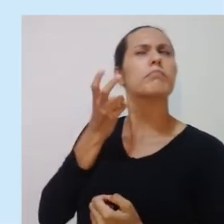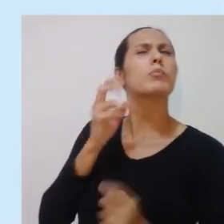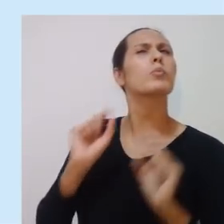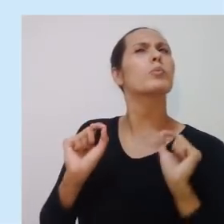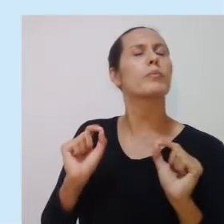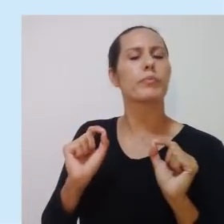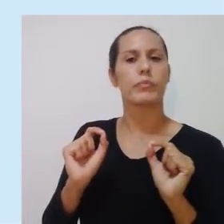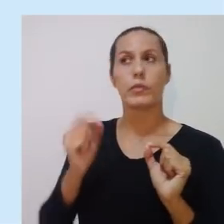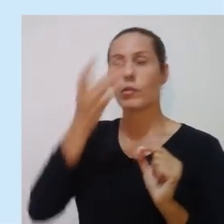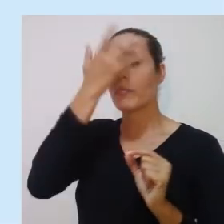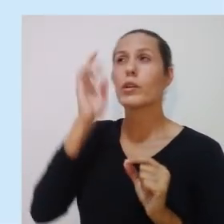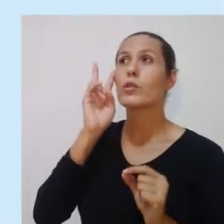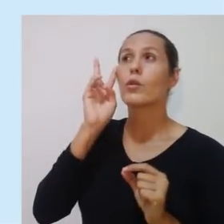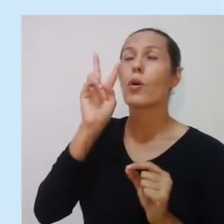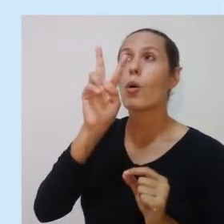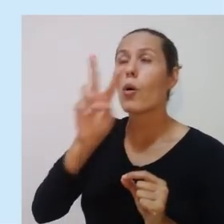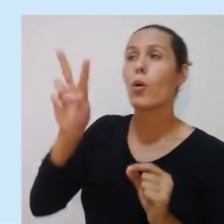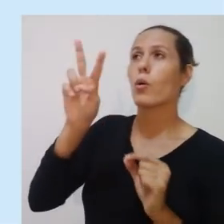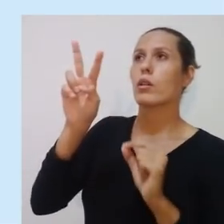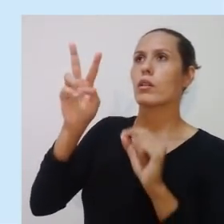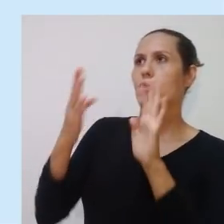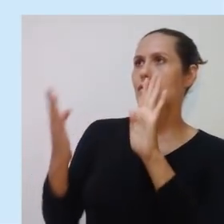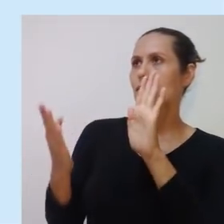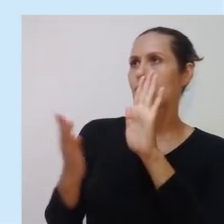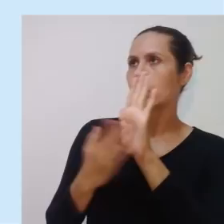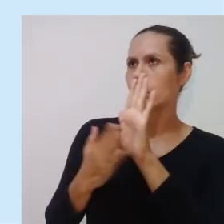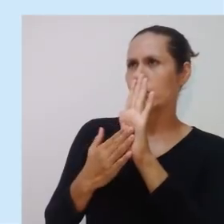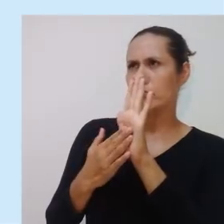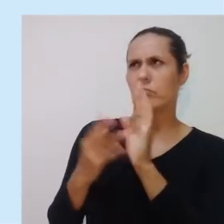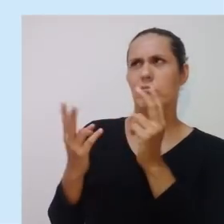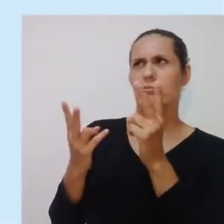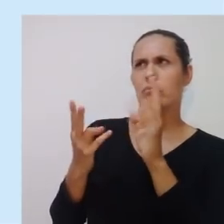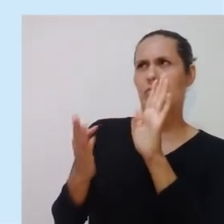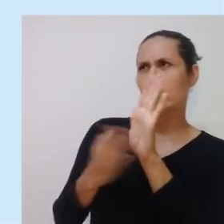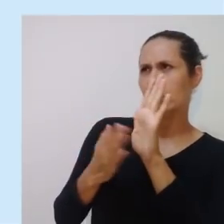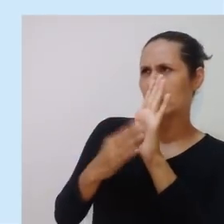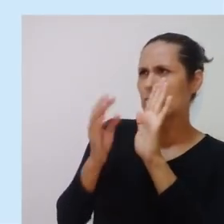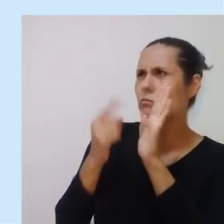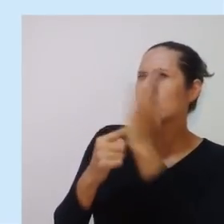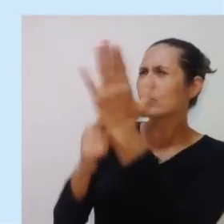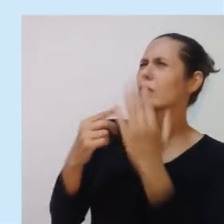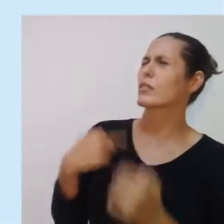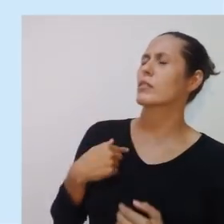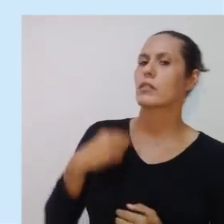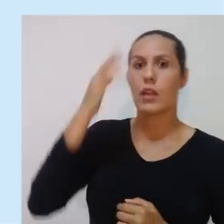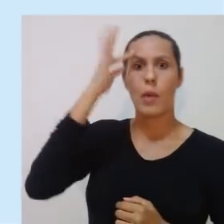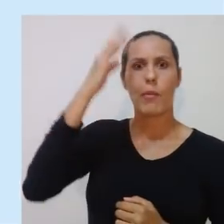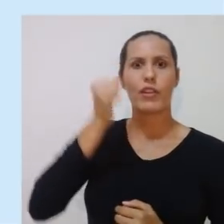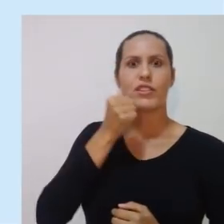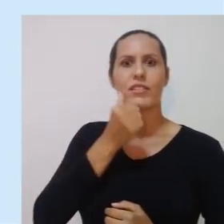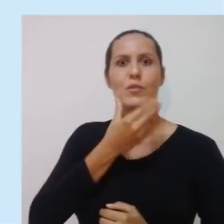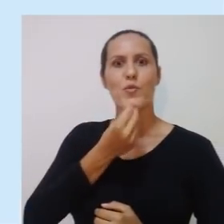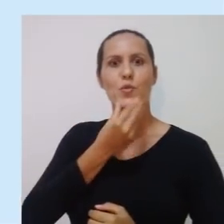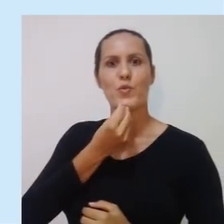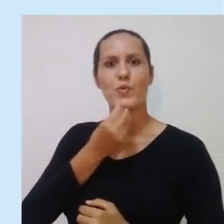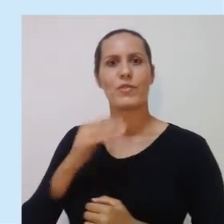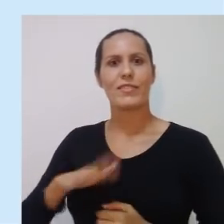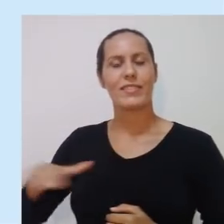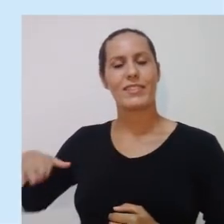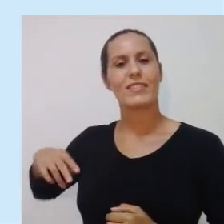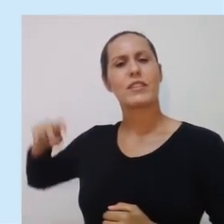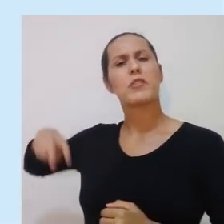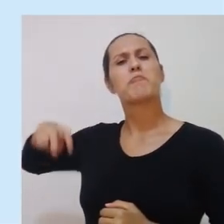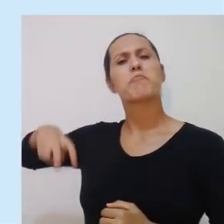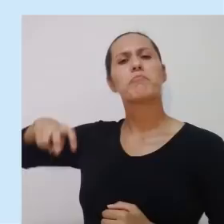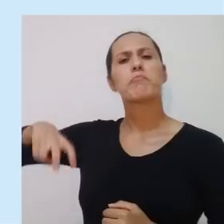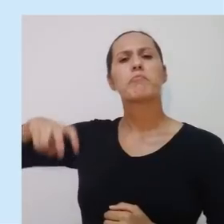Porque se uma pessoa olhar isso aí e entender só o lado explícito, vai ficar estranho, né? Imagina o garoto, tem lá a